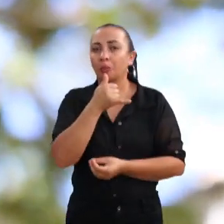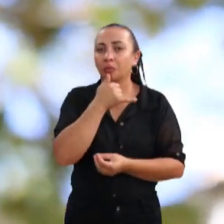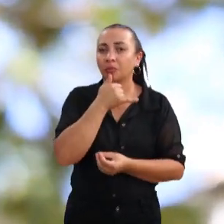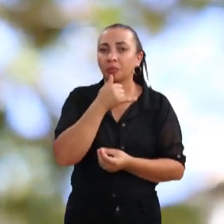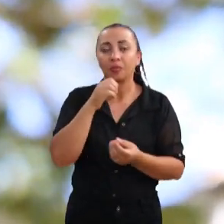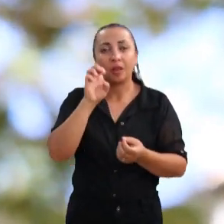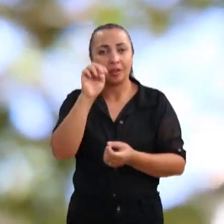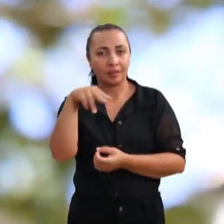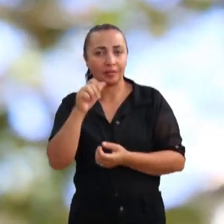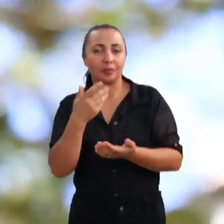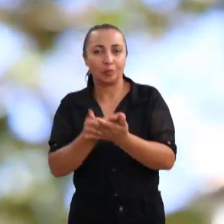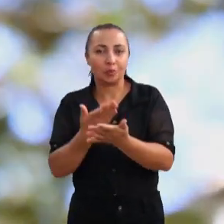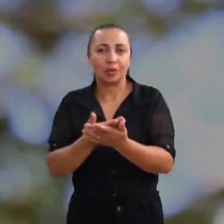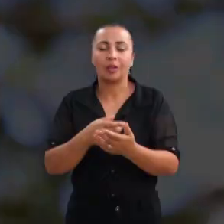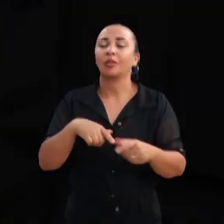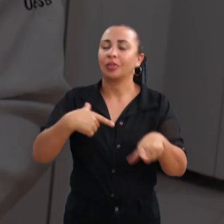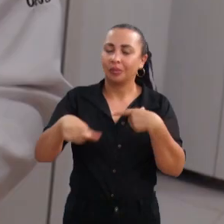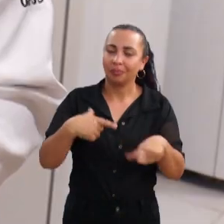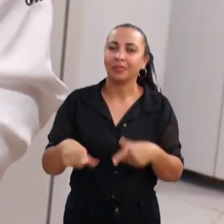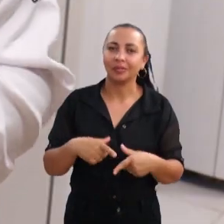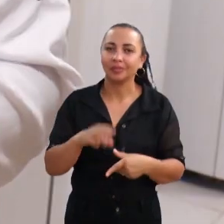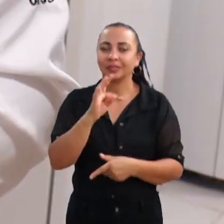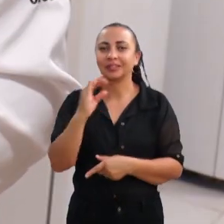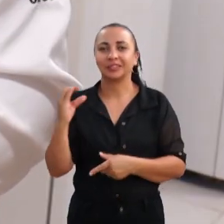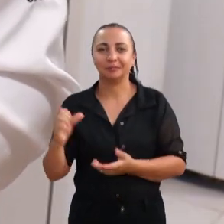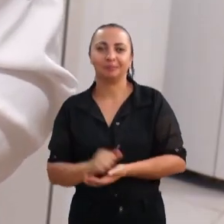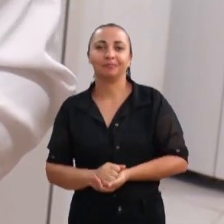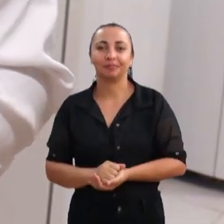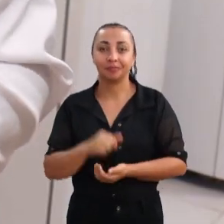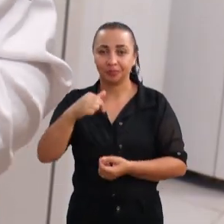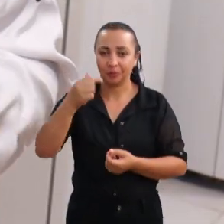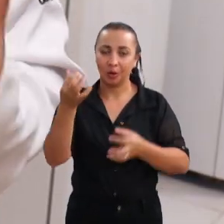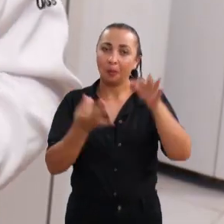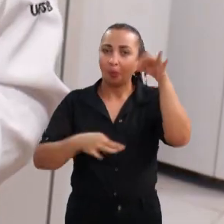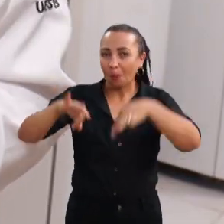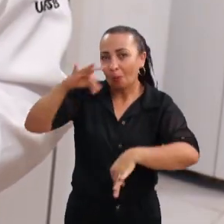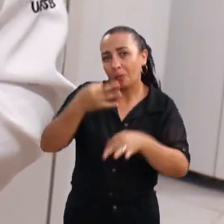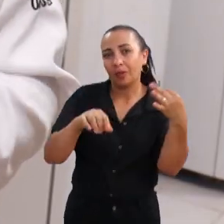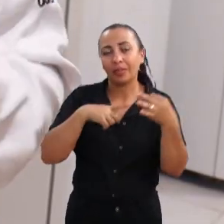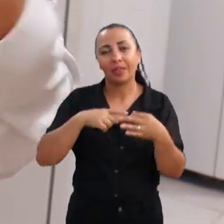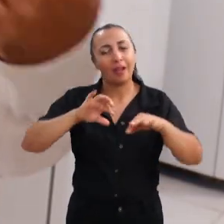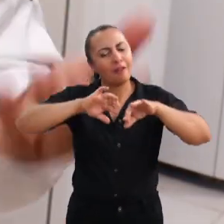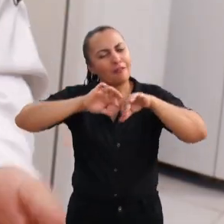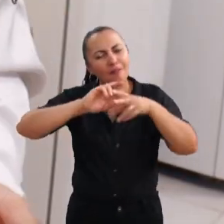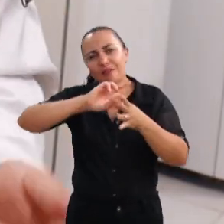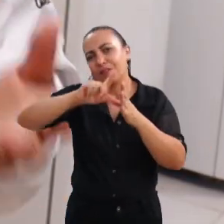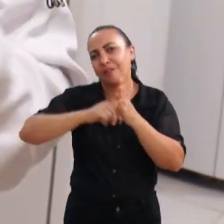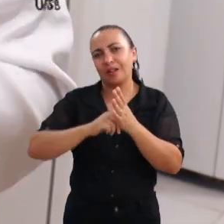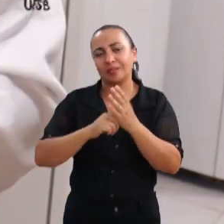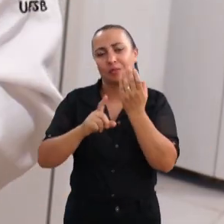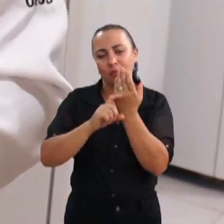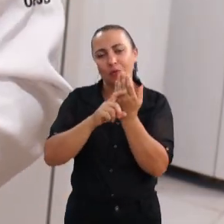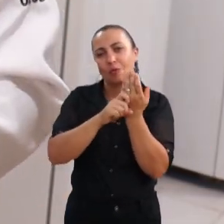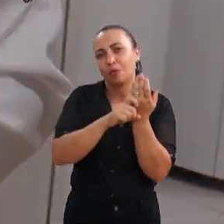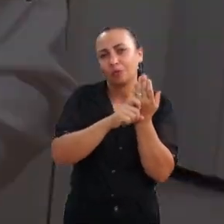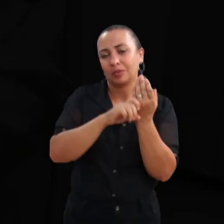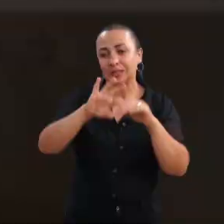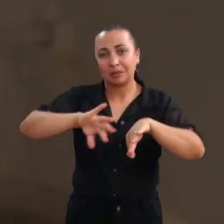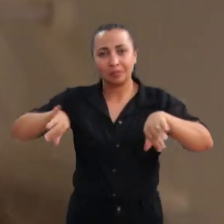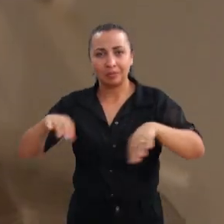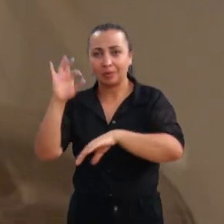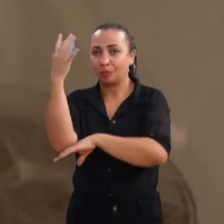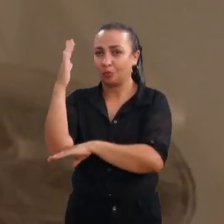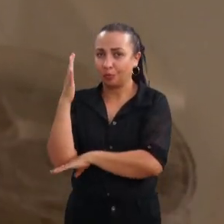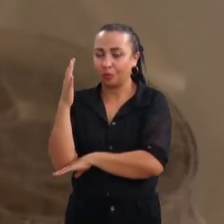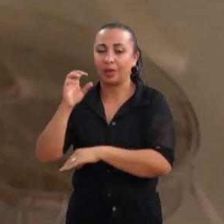as enzimas que foram estudadas no meu trabalho. Aqui no laboratório a gente tem vários fungos isolados de plantas e do solo.